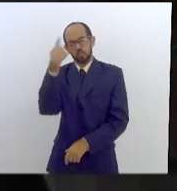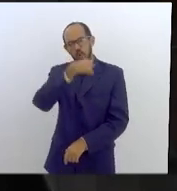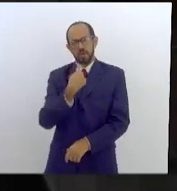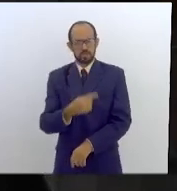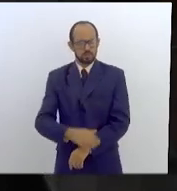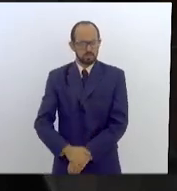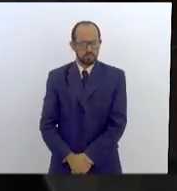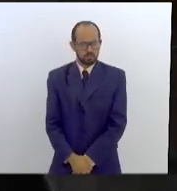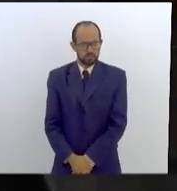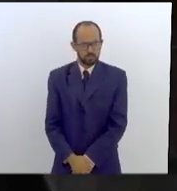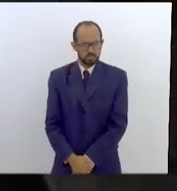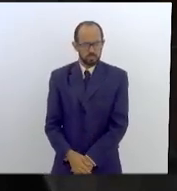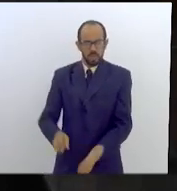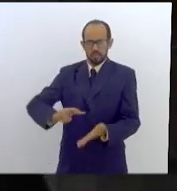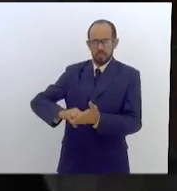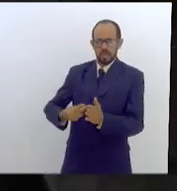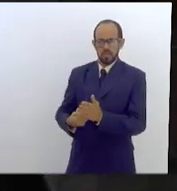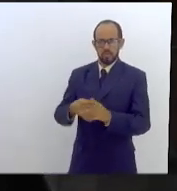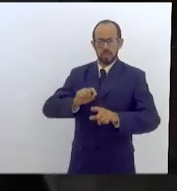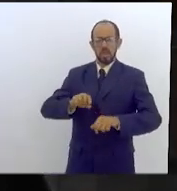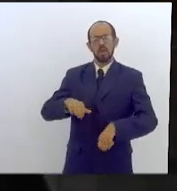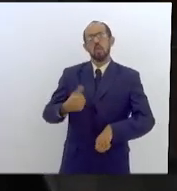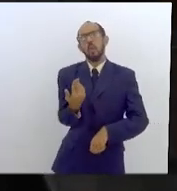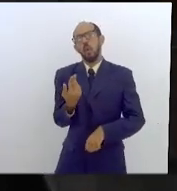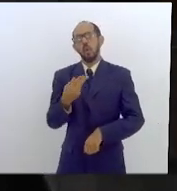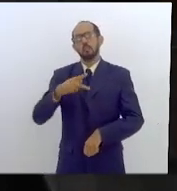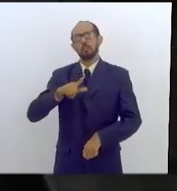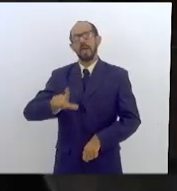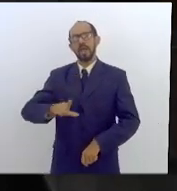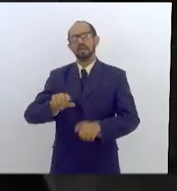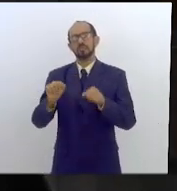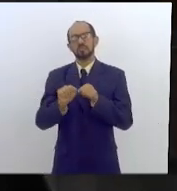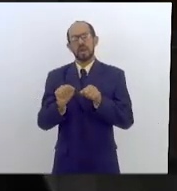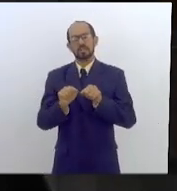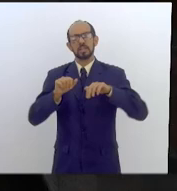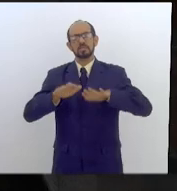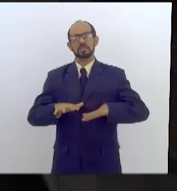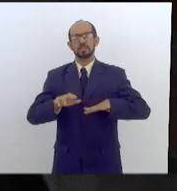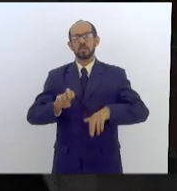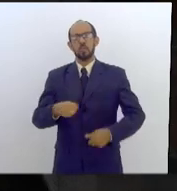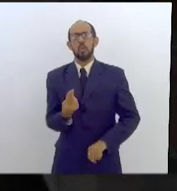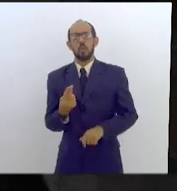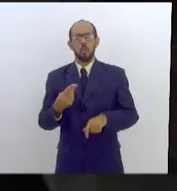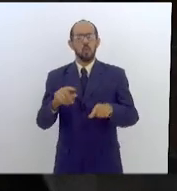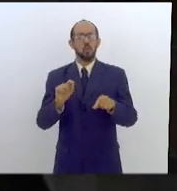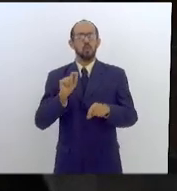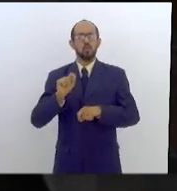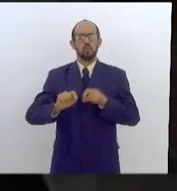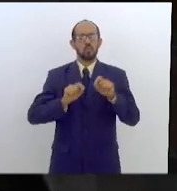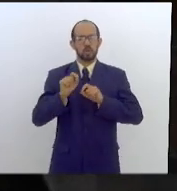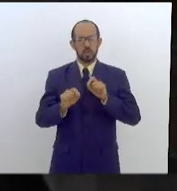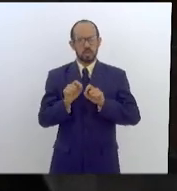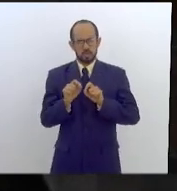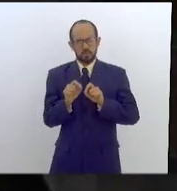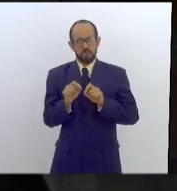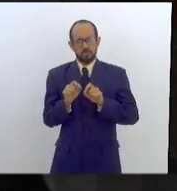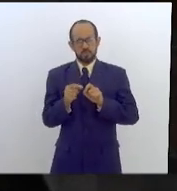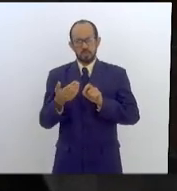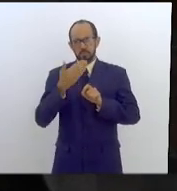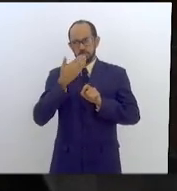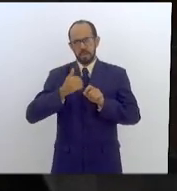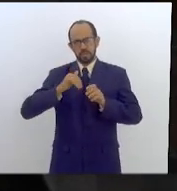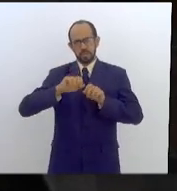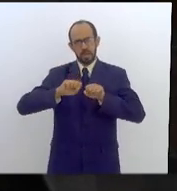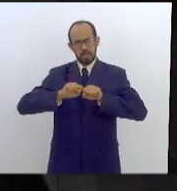o PL ou faz isso ou seja ou é afinal de contas peticiona para desmontar